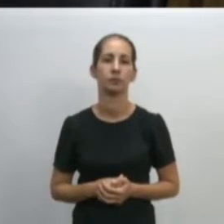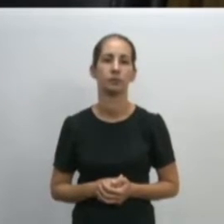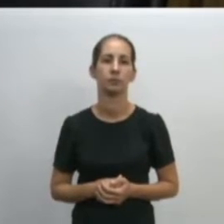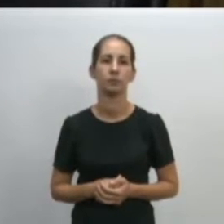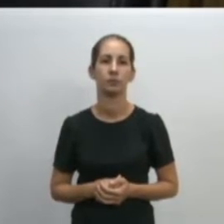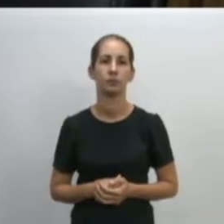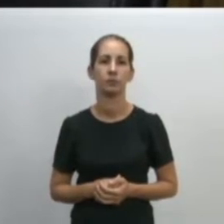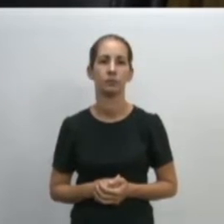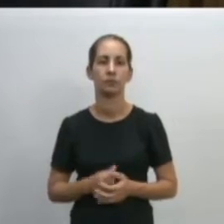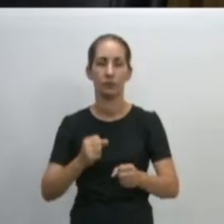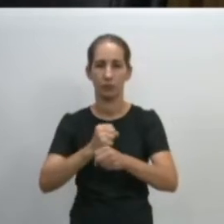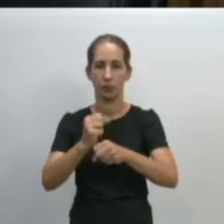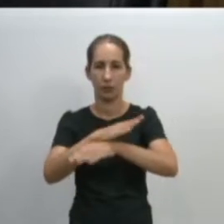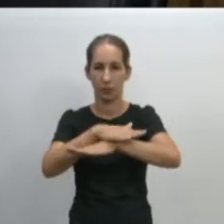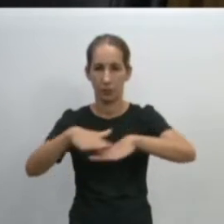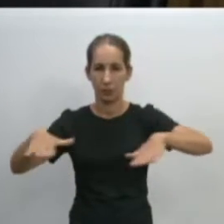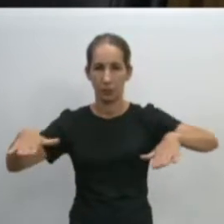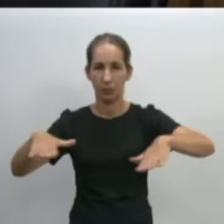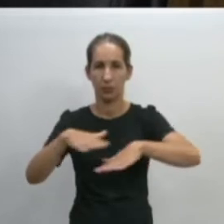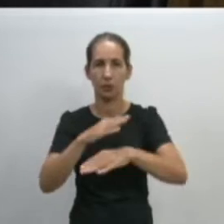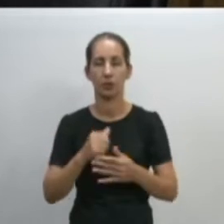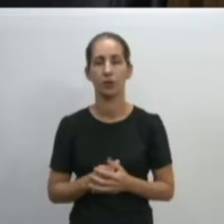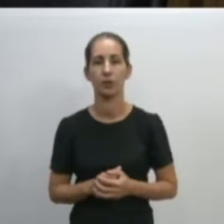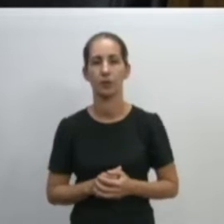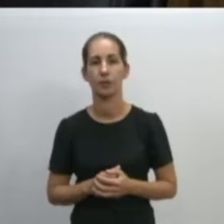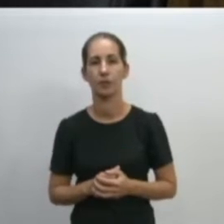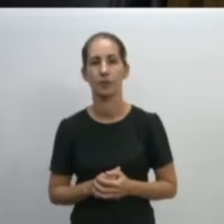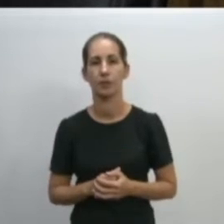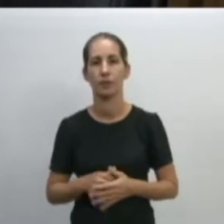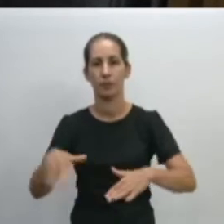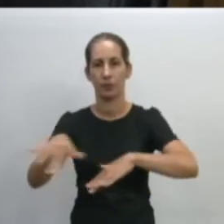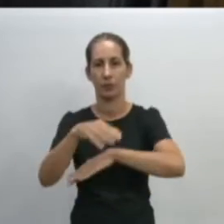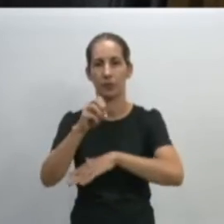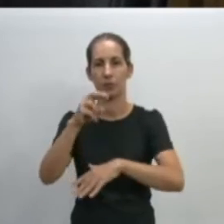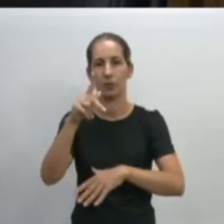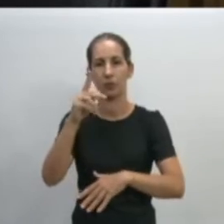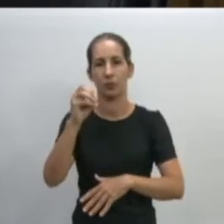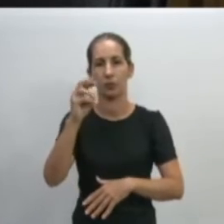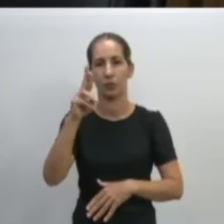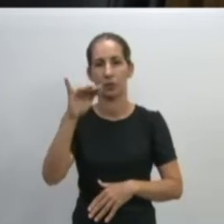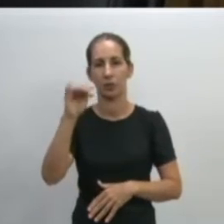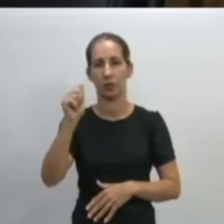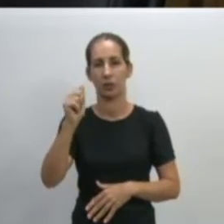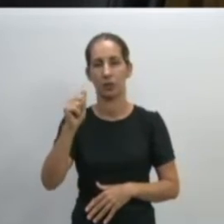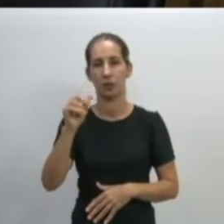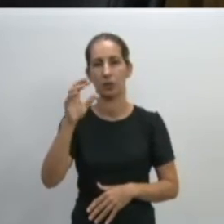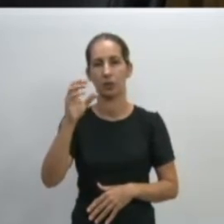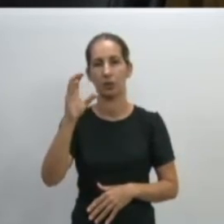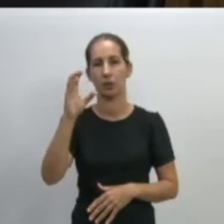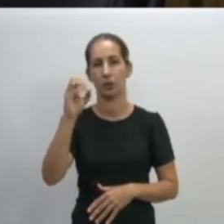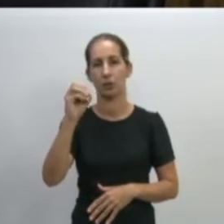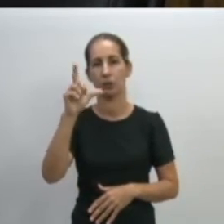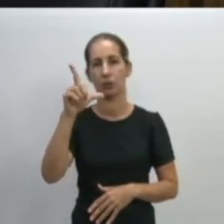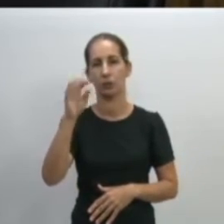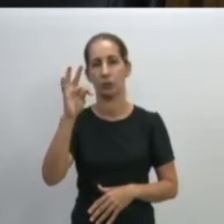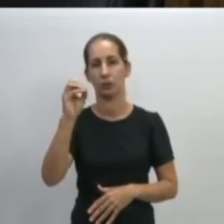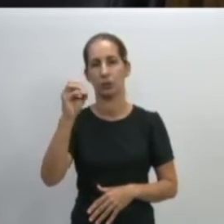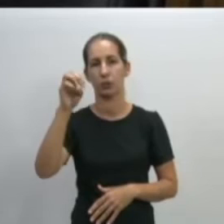afundamento de recuperação do afundamento de pavimentação entre as ruas Sampaio Corrêa e rua Couto Magalhães.